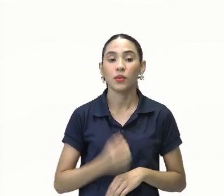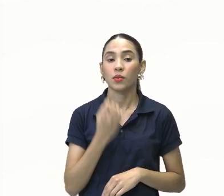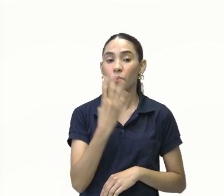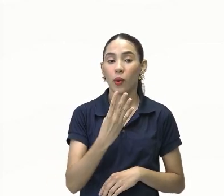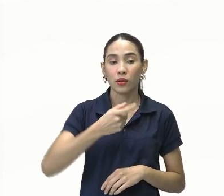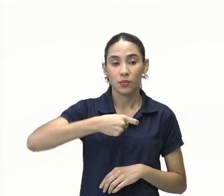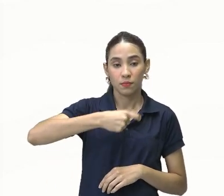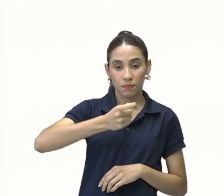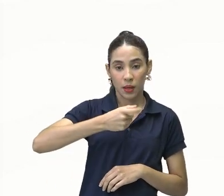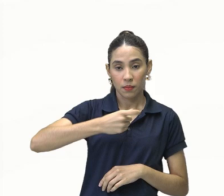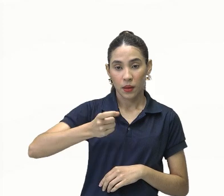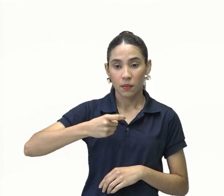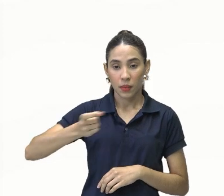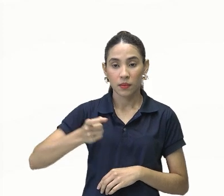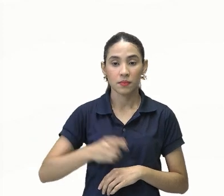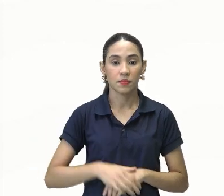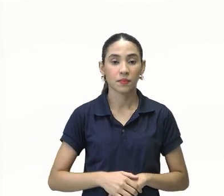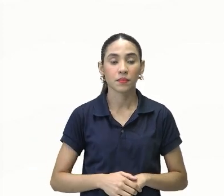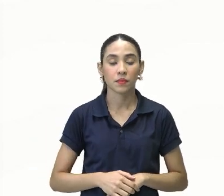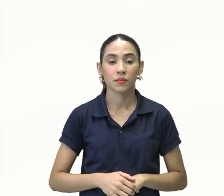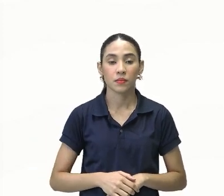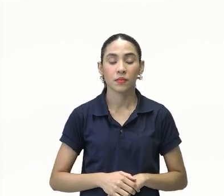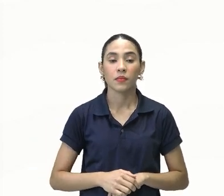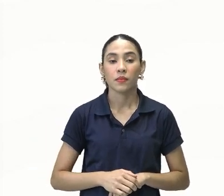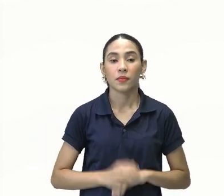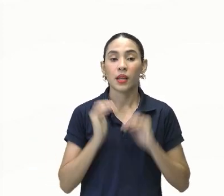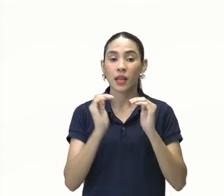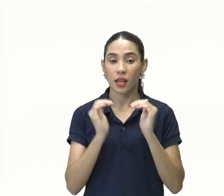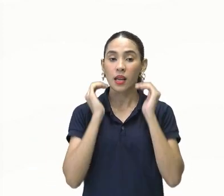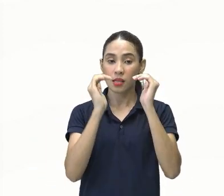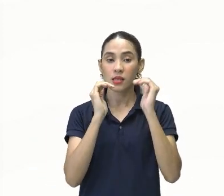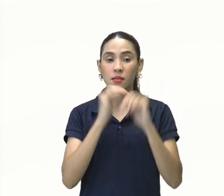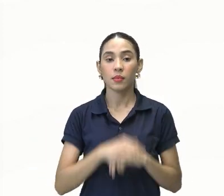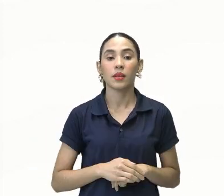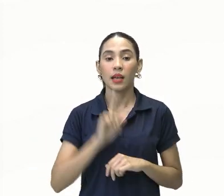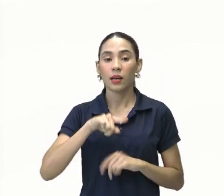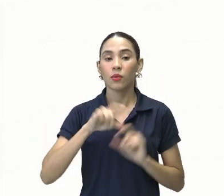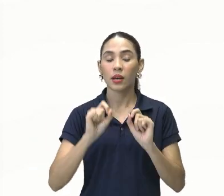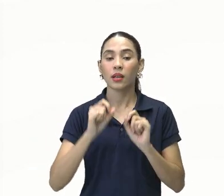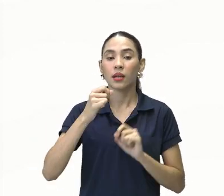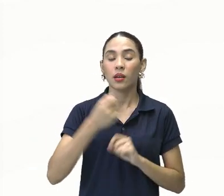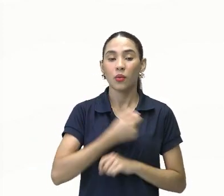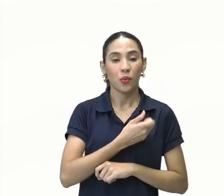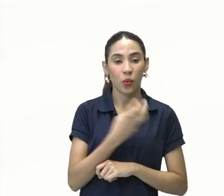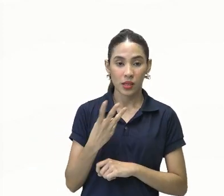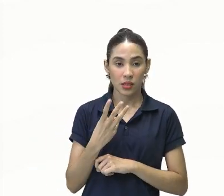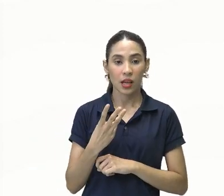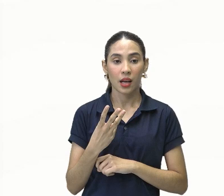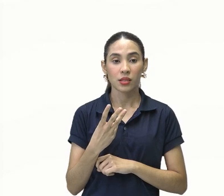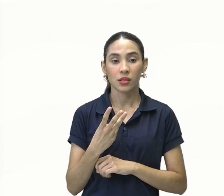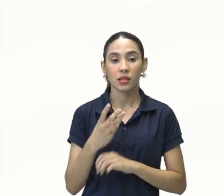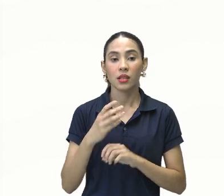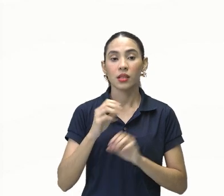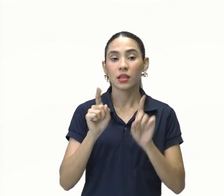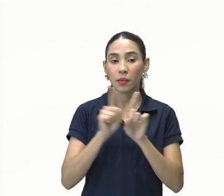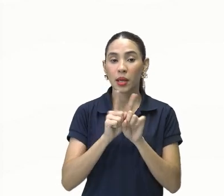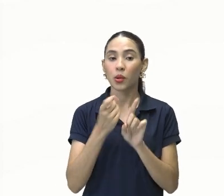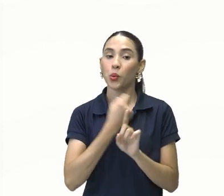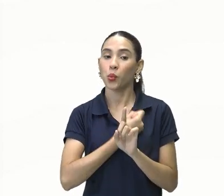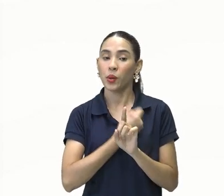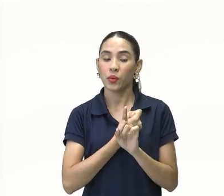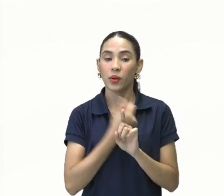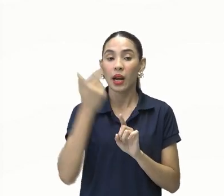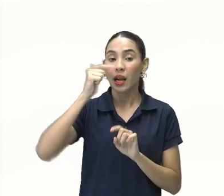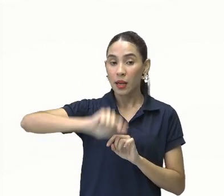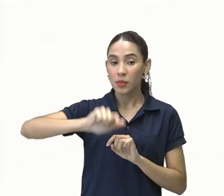4 lançamentos. Tá? E em cima é a minha quantidade de elementos repetidos. Então,